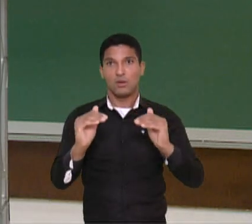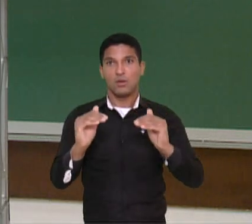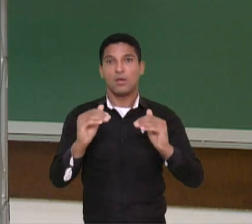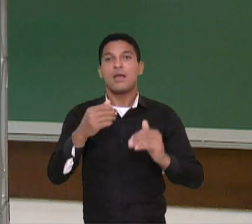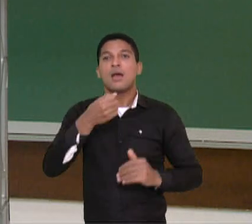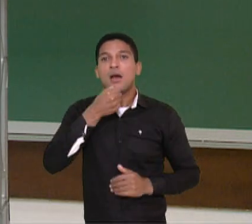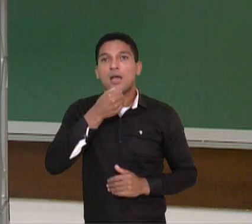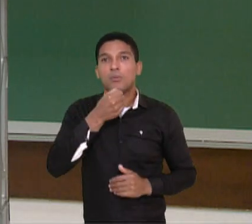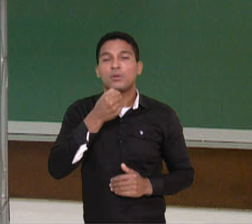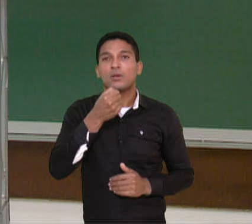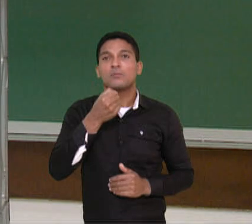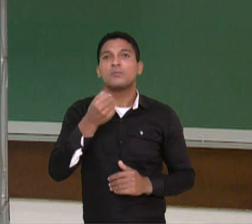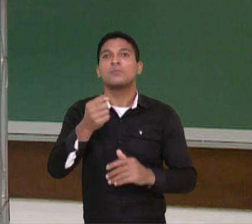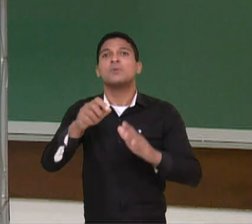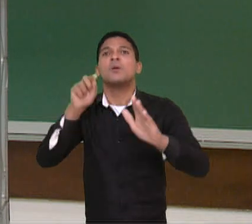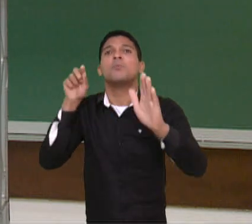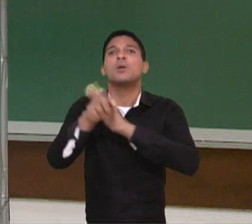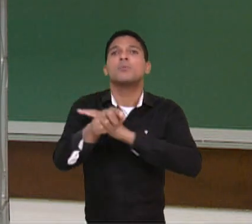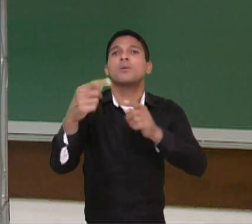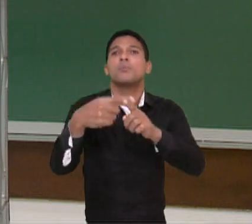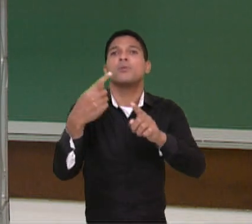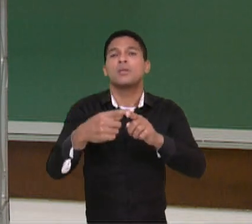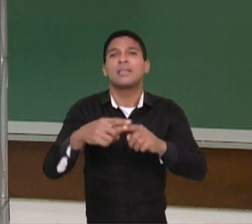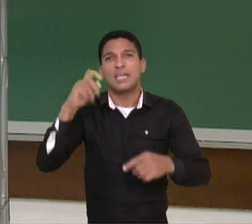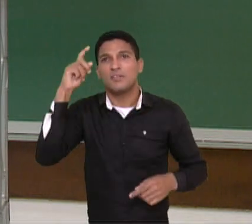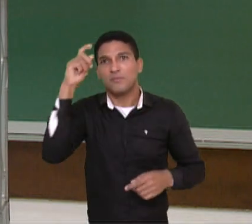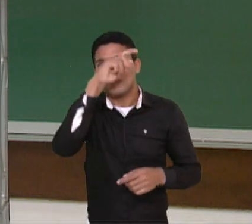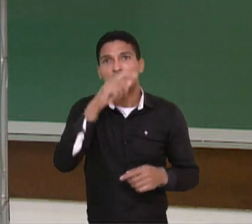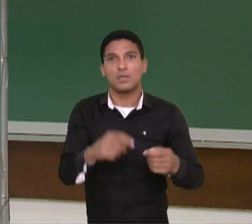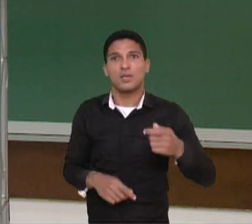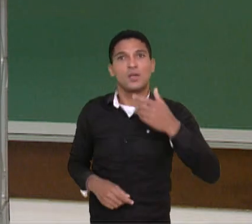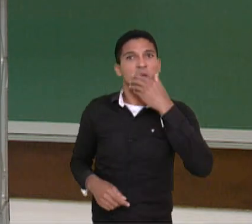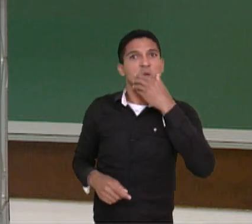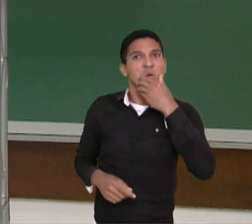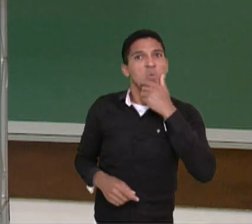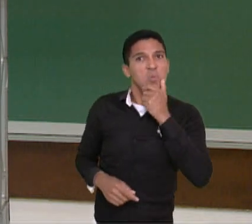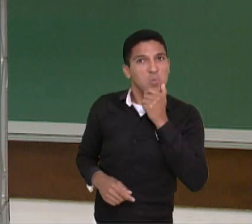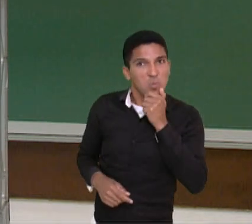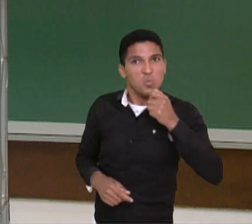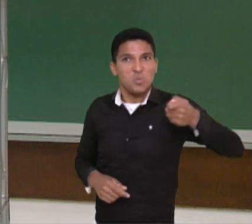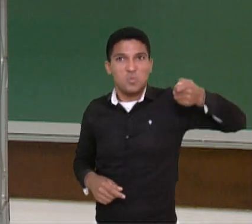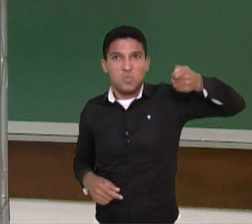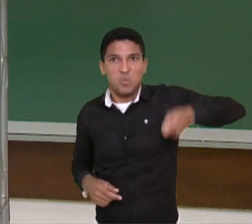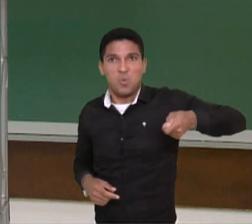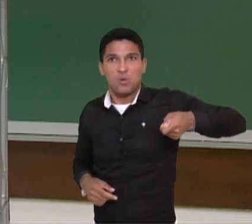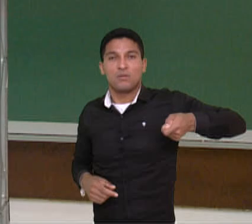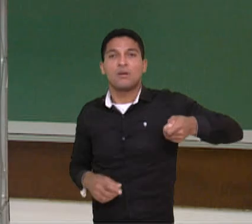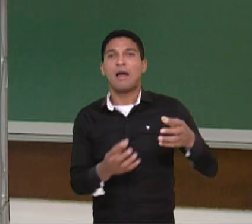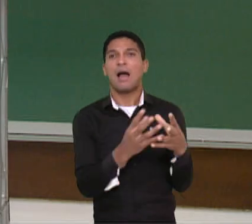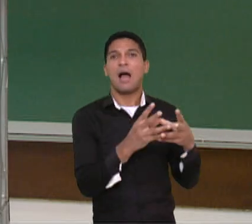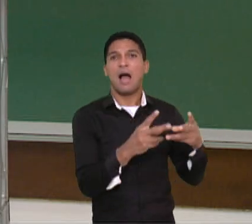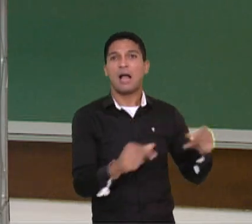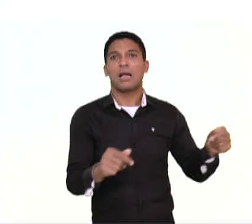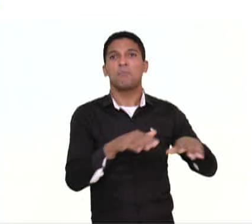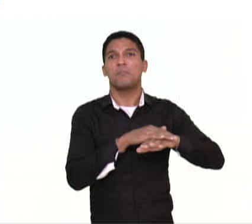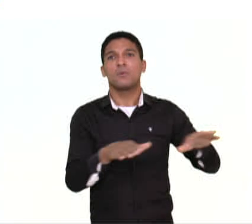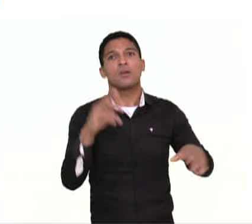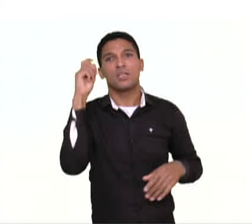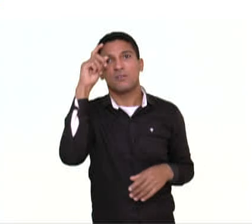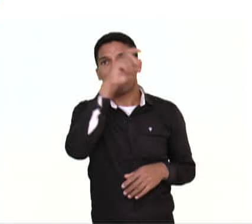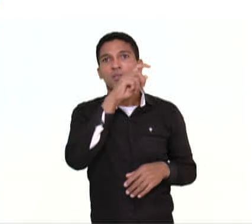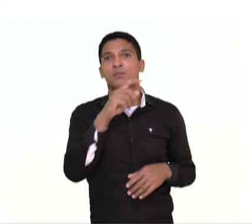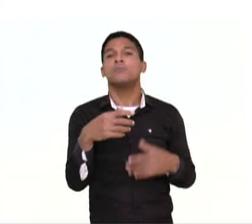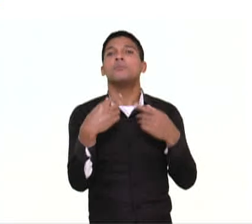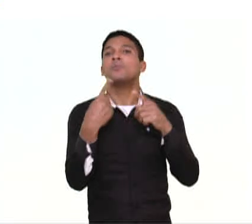machismo? Pessoal, reflete lá, pensa um pouquinho, pensa na reportagem, nos seus conhecimentos e tempo para vocês responderem.